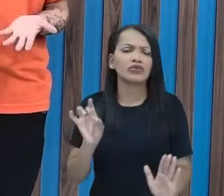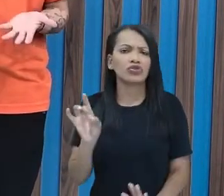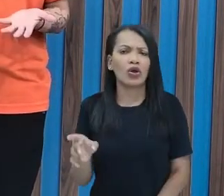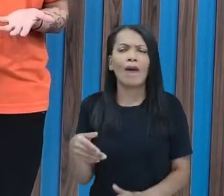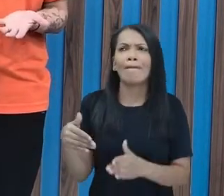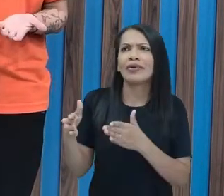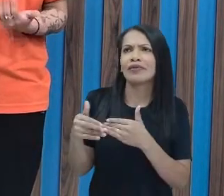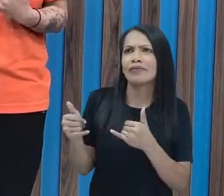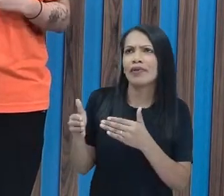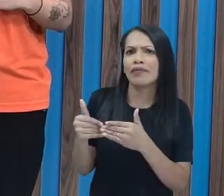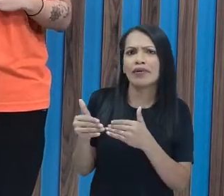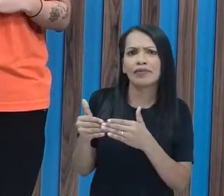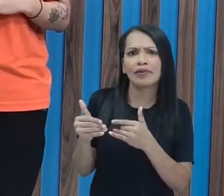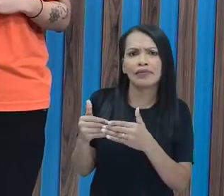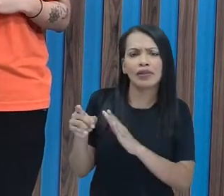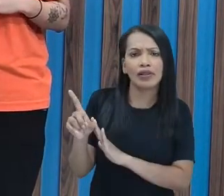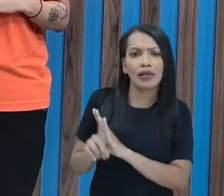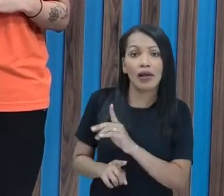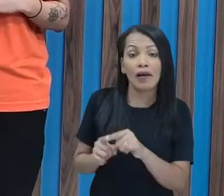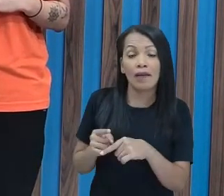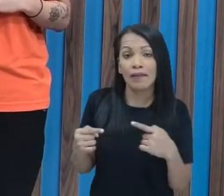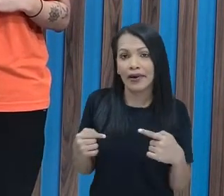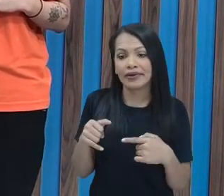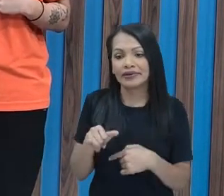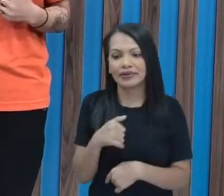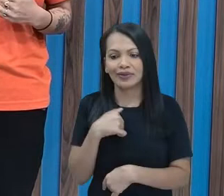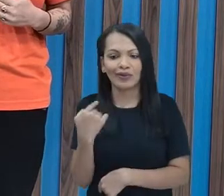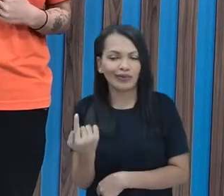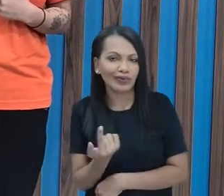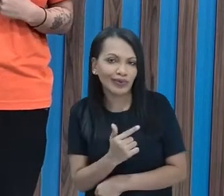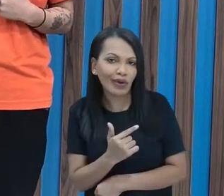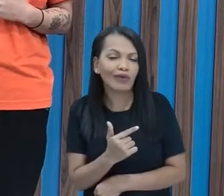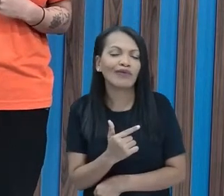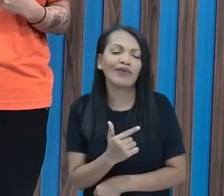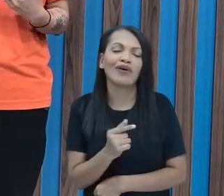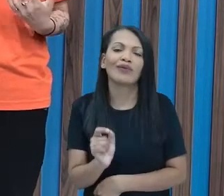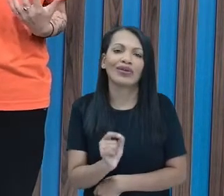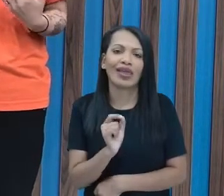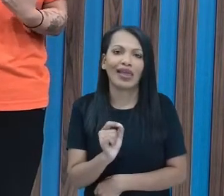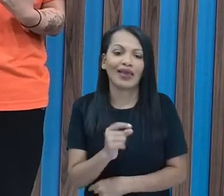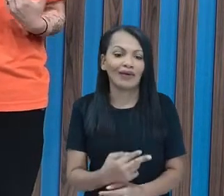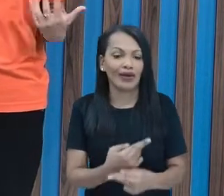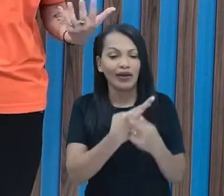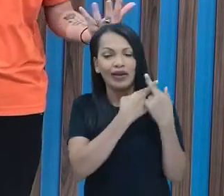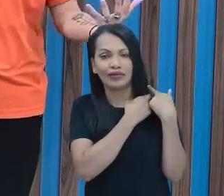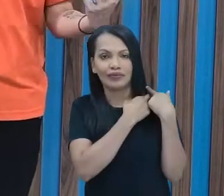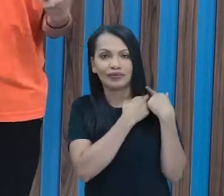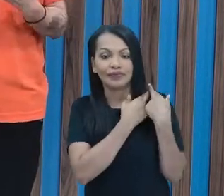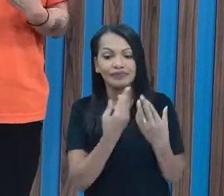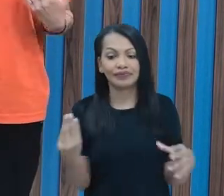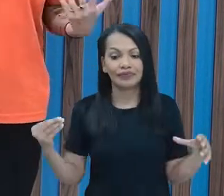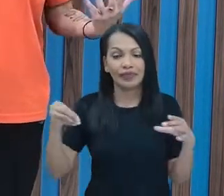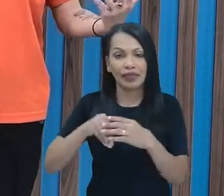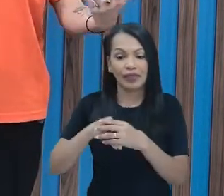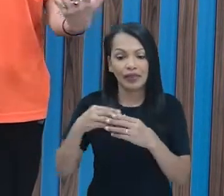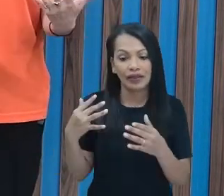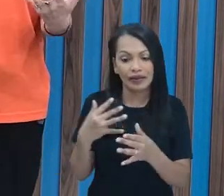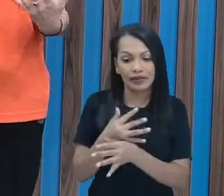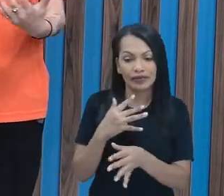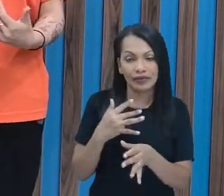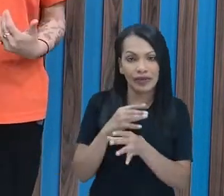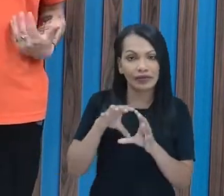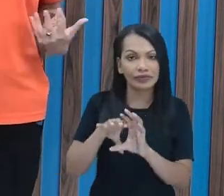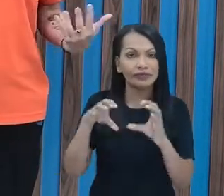exigir direitos se a gente não cumpre os nossos deveres, certo? Dentro dessa cidade, dessa